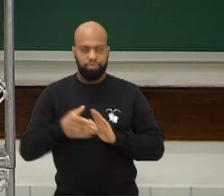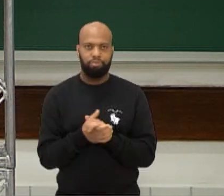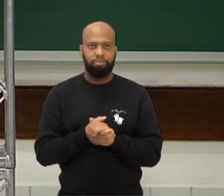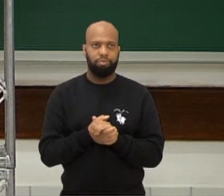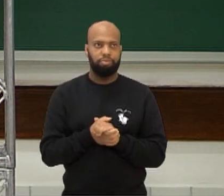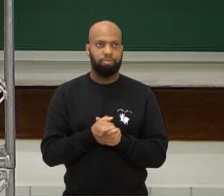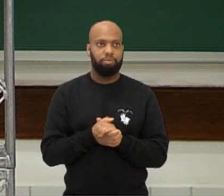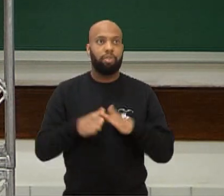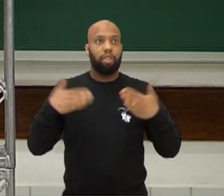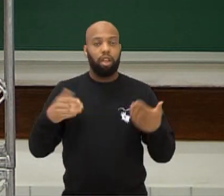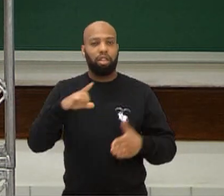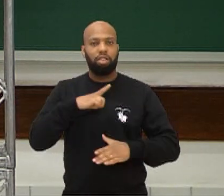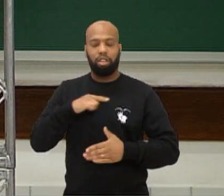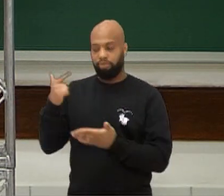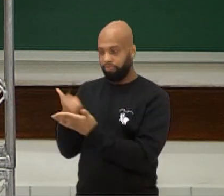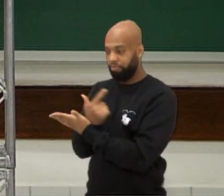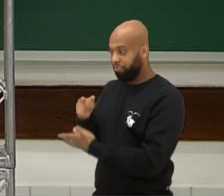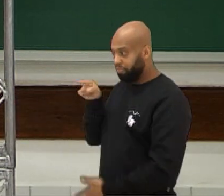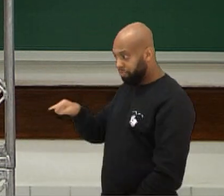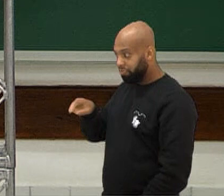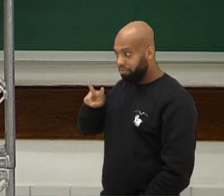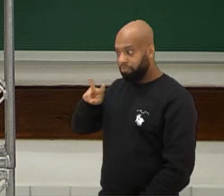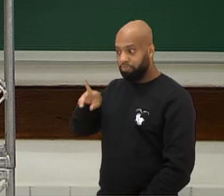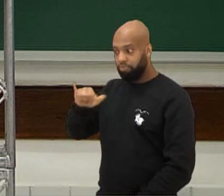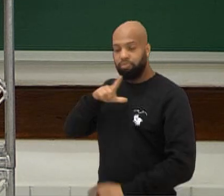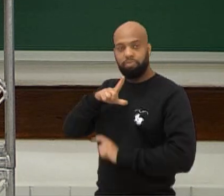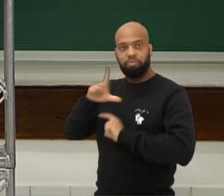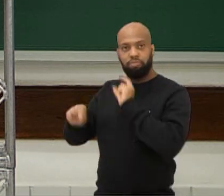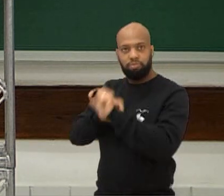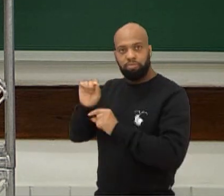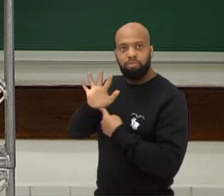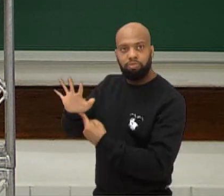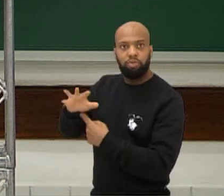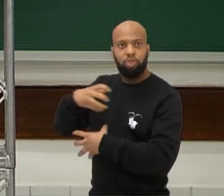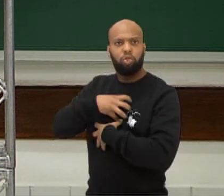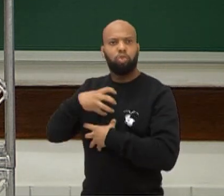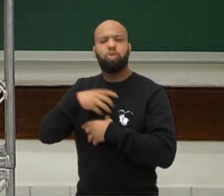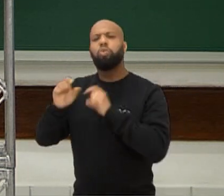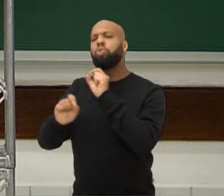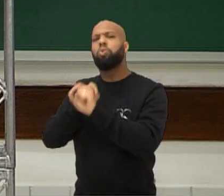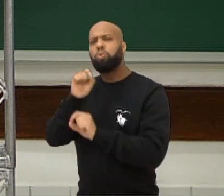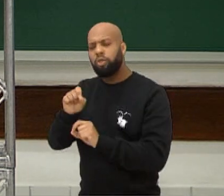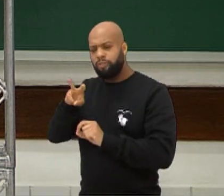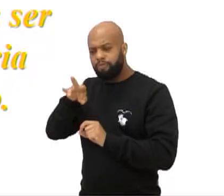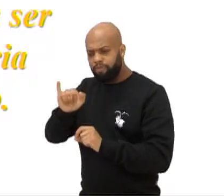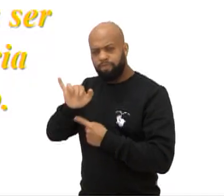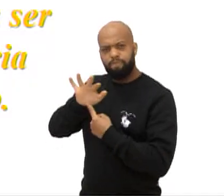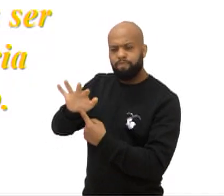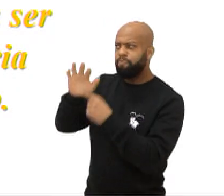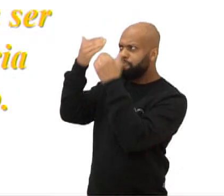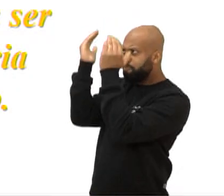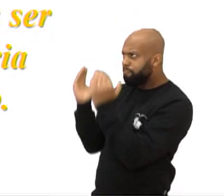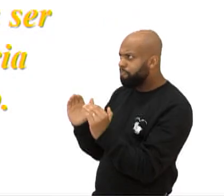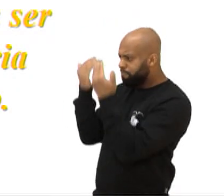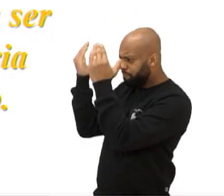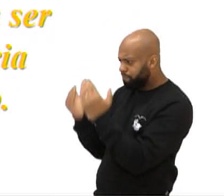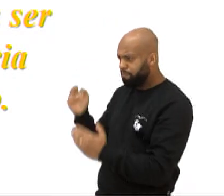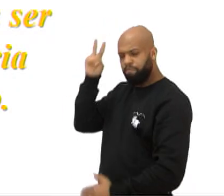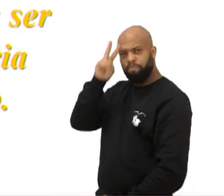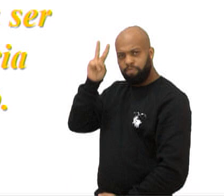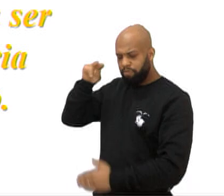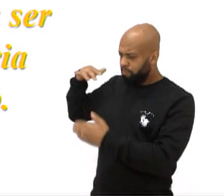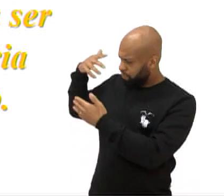livro Comentários, ele vai trabalhar com uma noção do método indutivo, ou seja, ele vai fazer uma análise